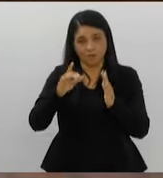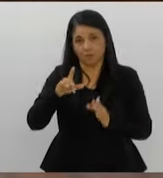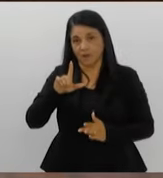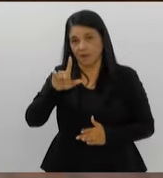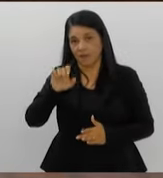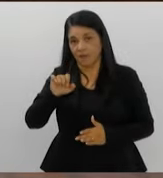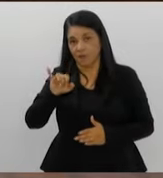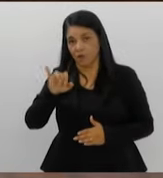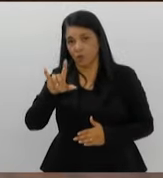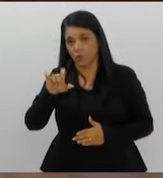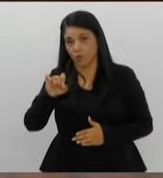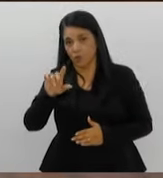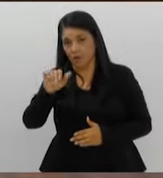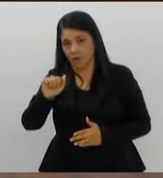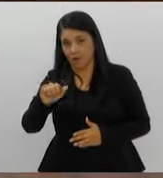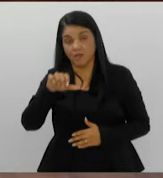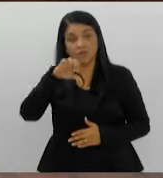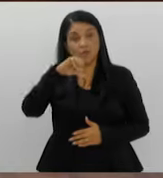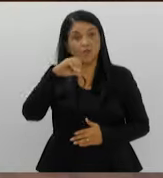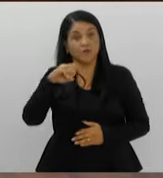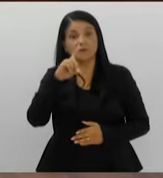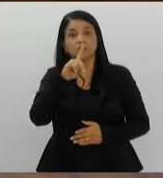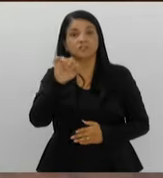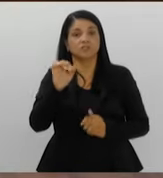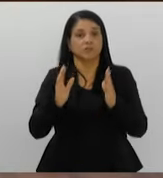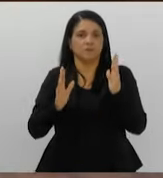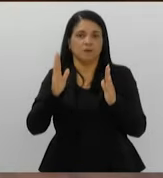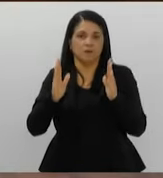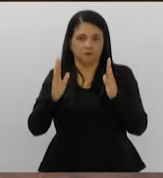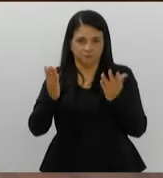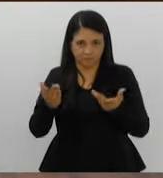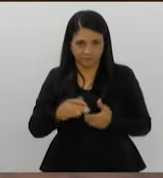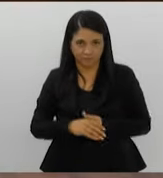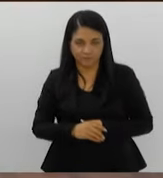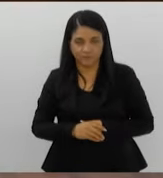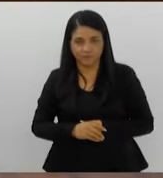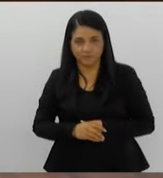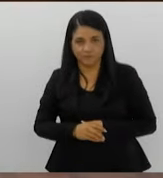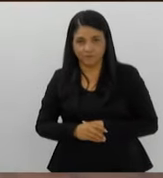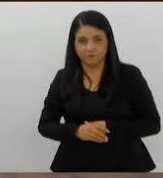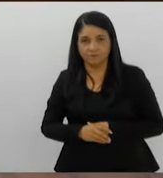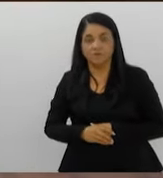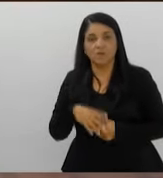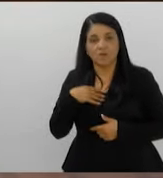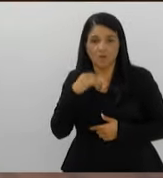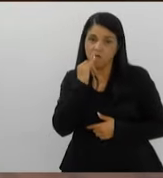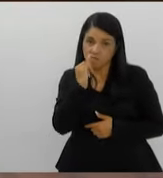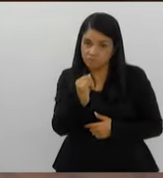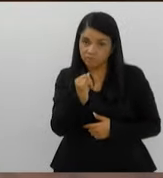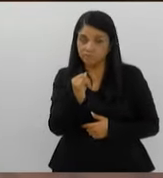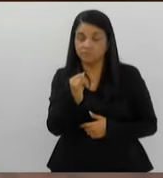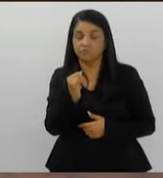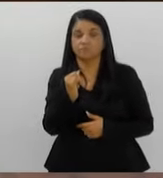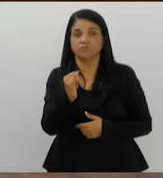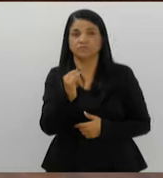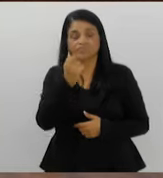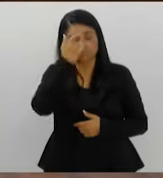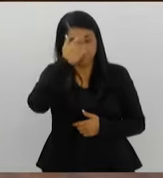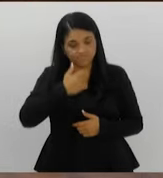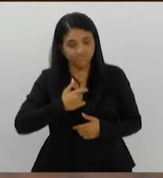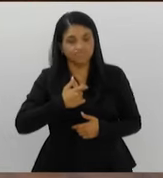é de 90 dias. Então, gente, eu quero falar muito aqui me colocando no